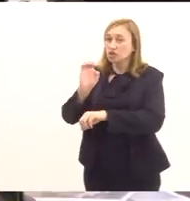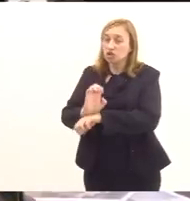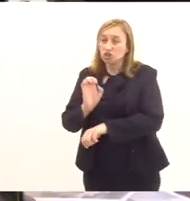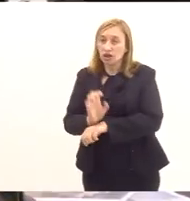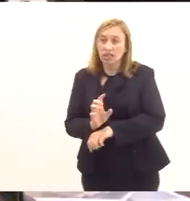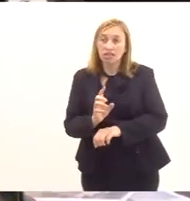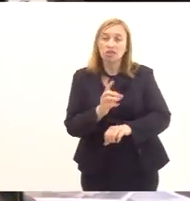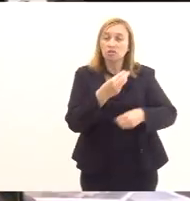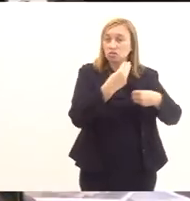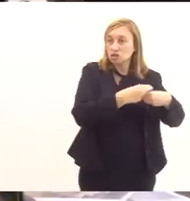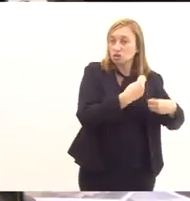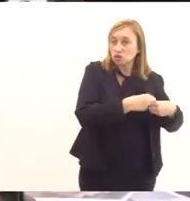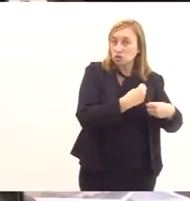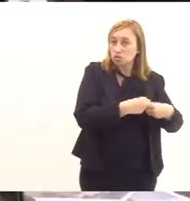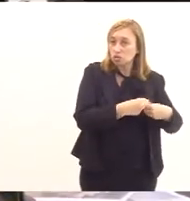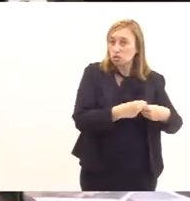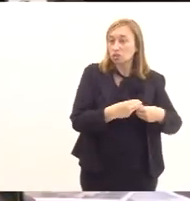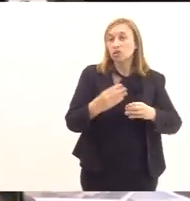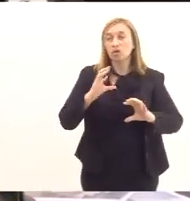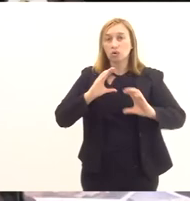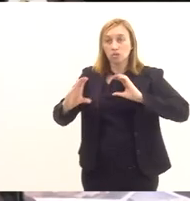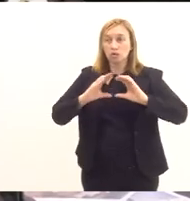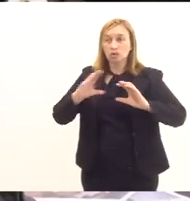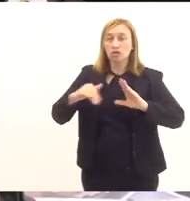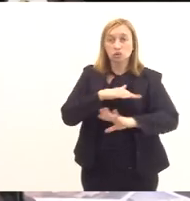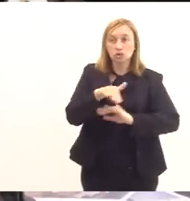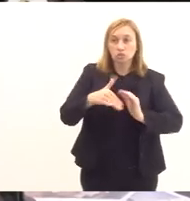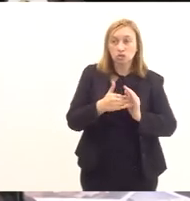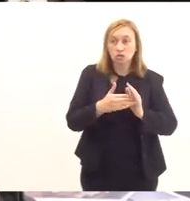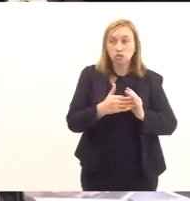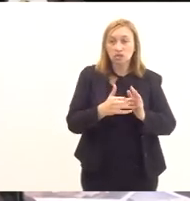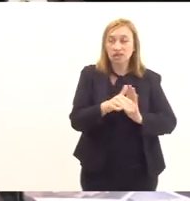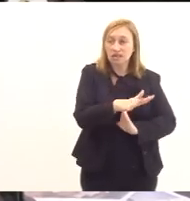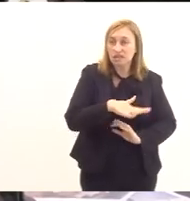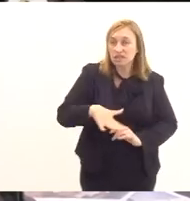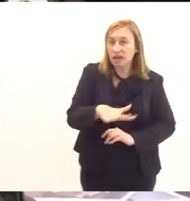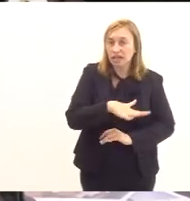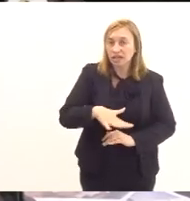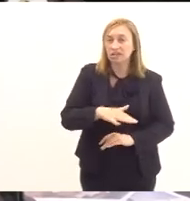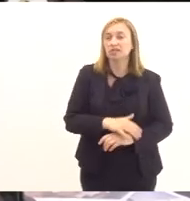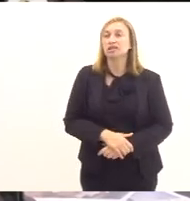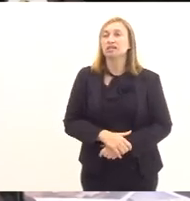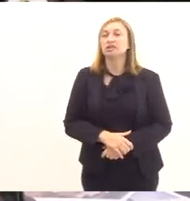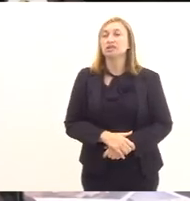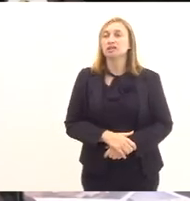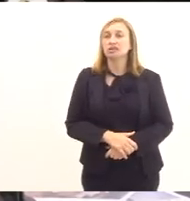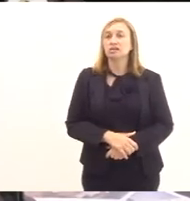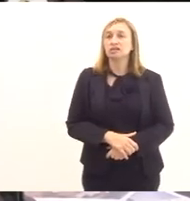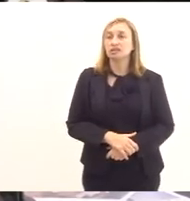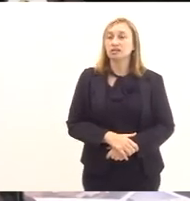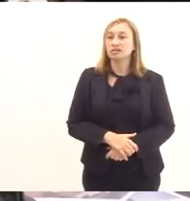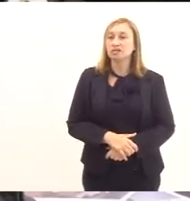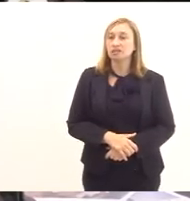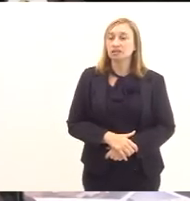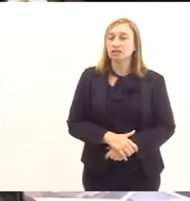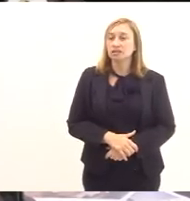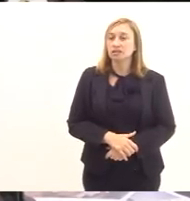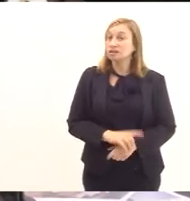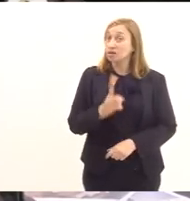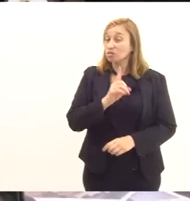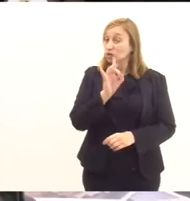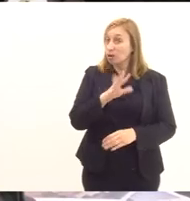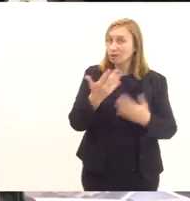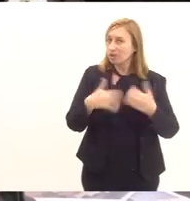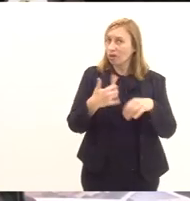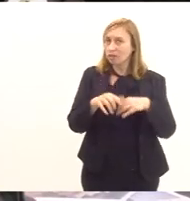é capaz de manter a interlocução com todas as associações é capaz de 14 com marcas na sua